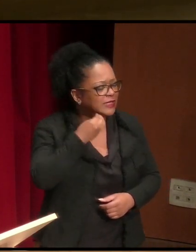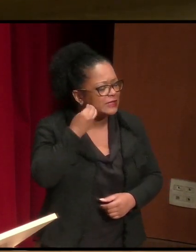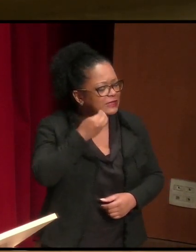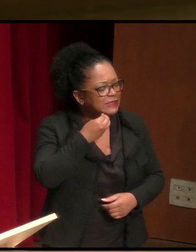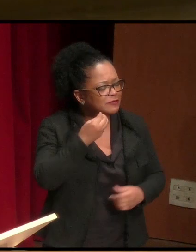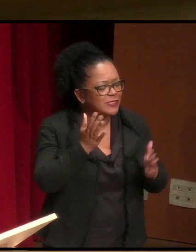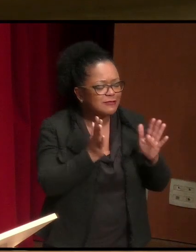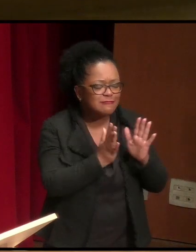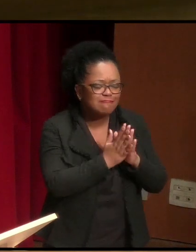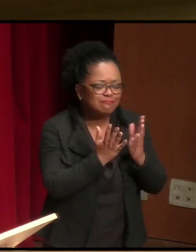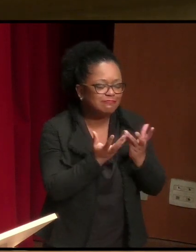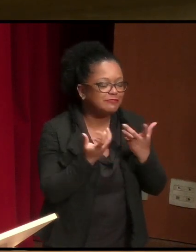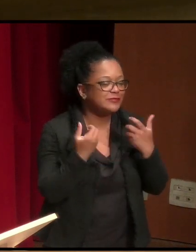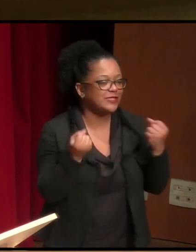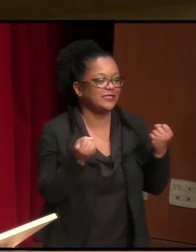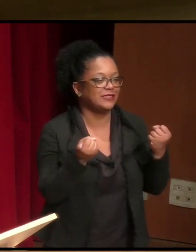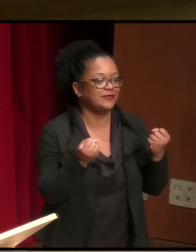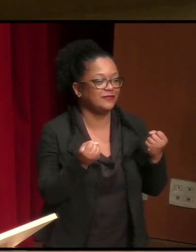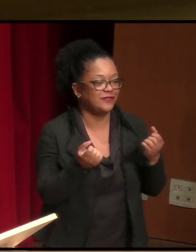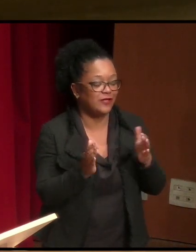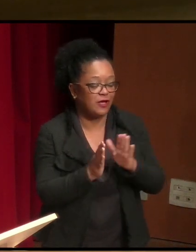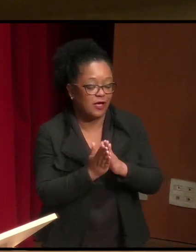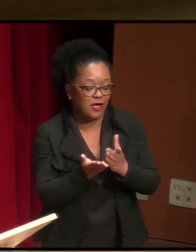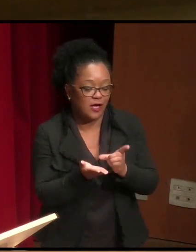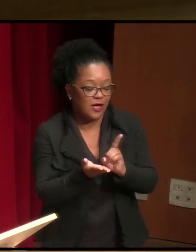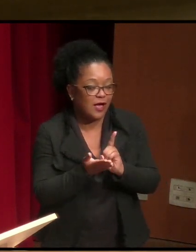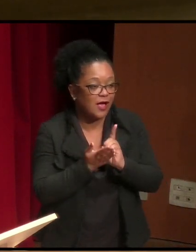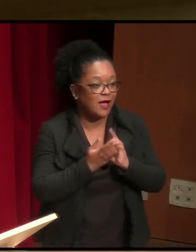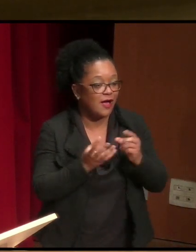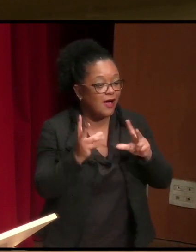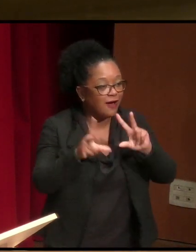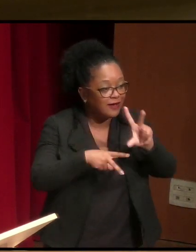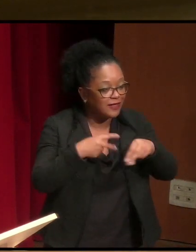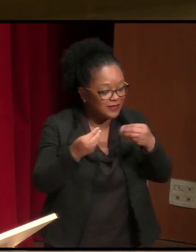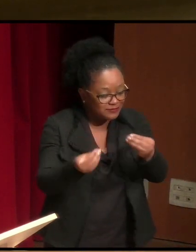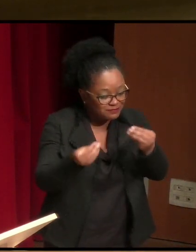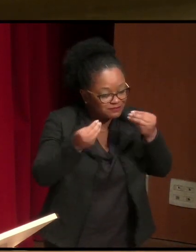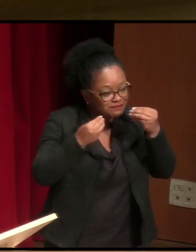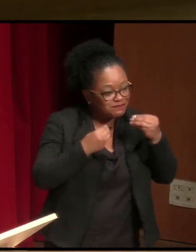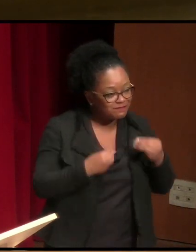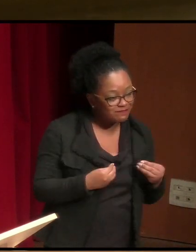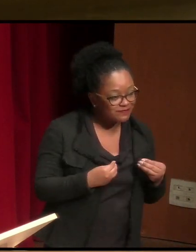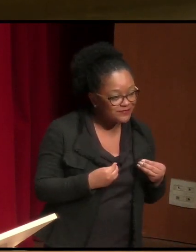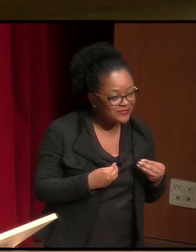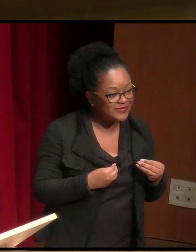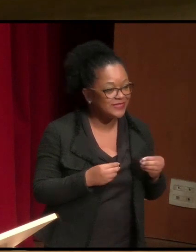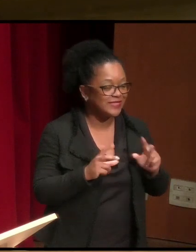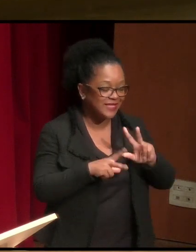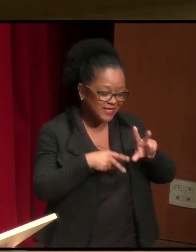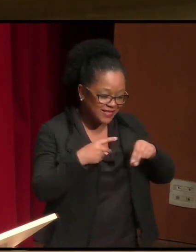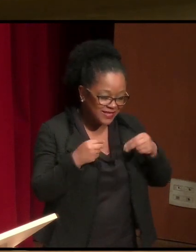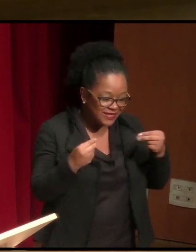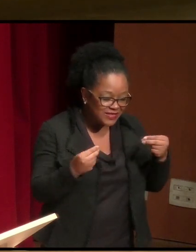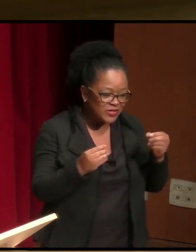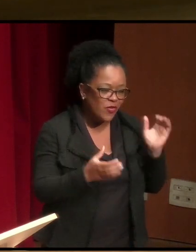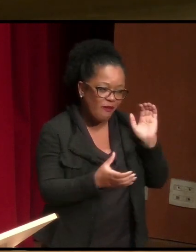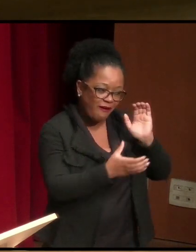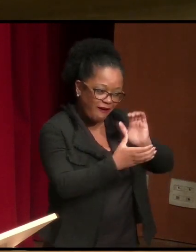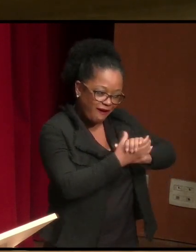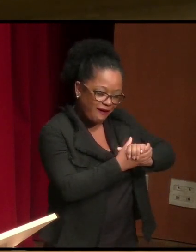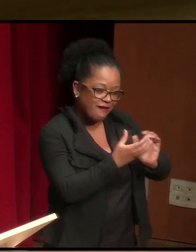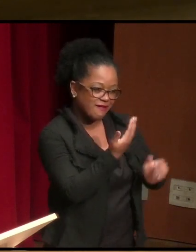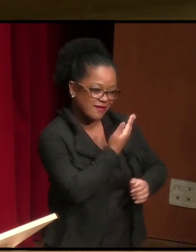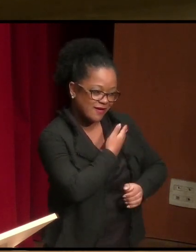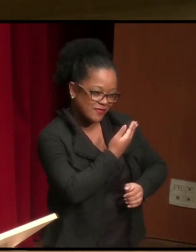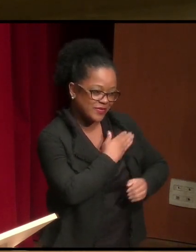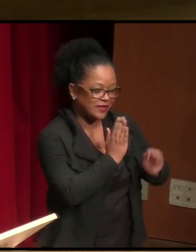Bíblia em Braille. E no meu segundo ano de faculdade, um casal, vou citar a igreja porque eu acho isso muito importante,